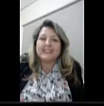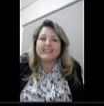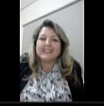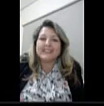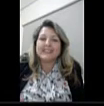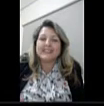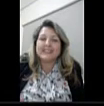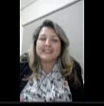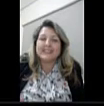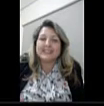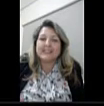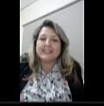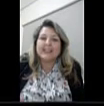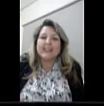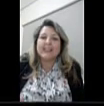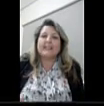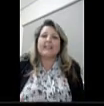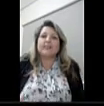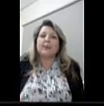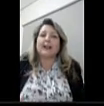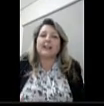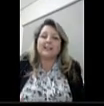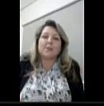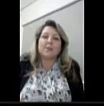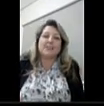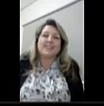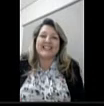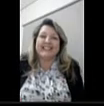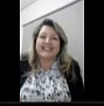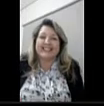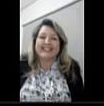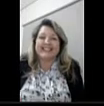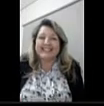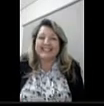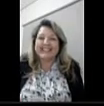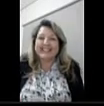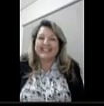Oi, está aqui, Flávia. Então, vamos lá, então é com você.